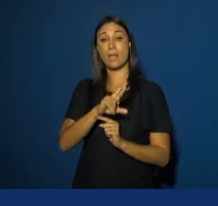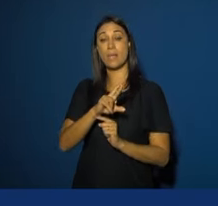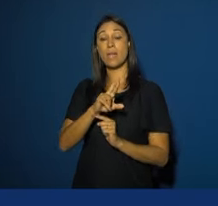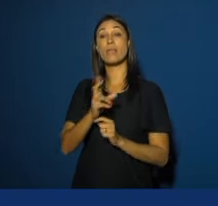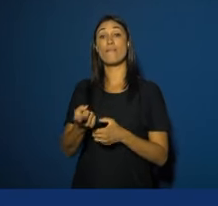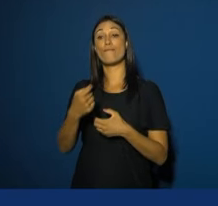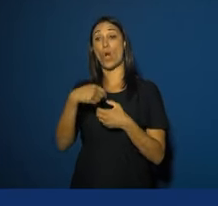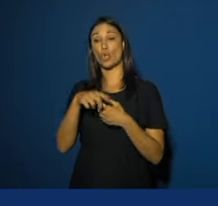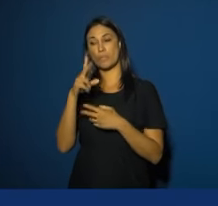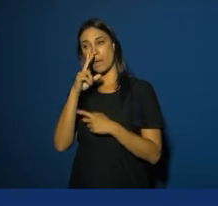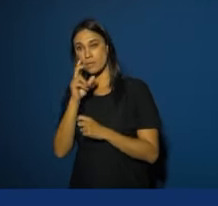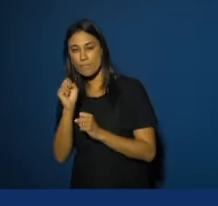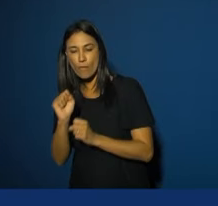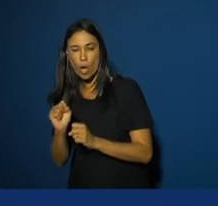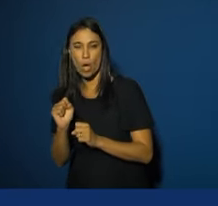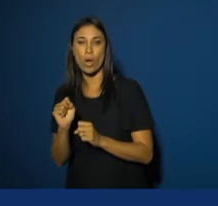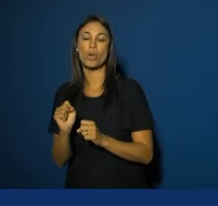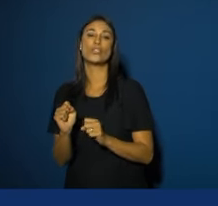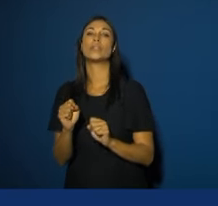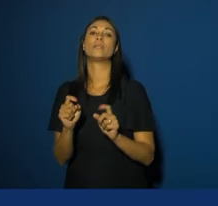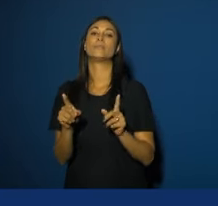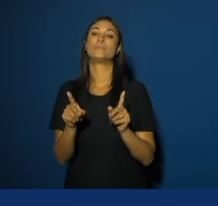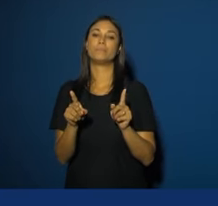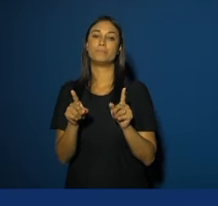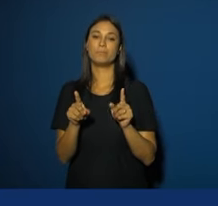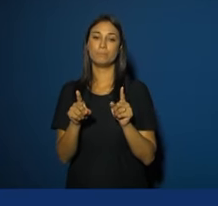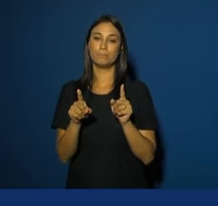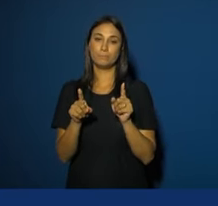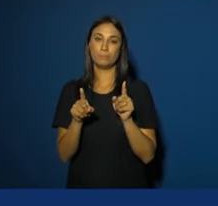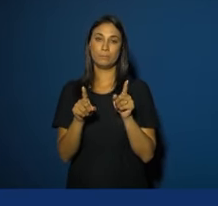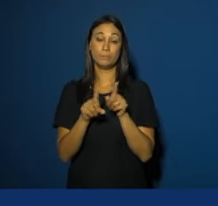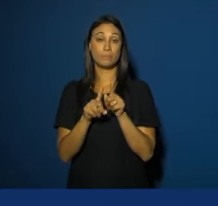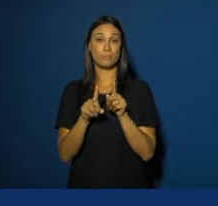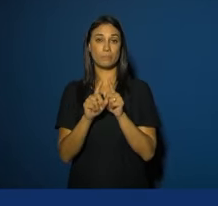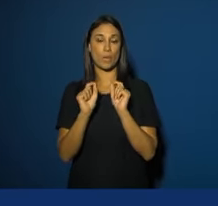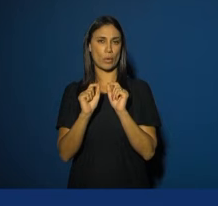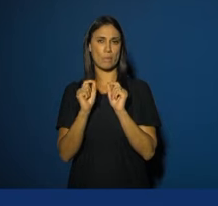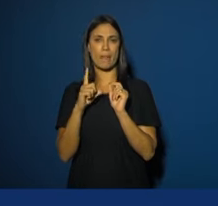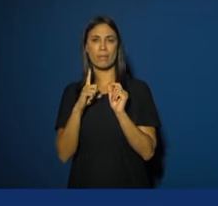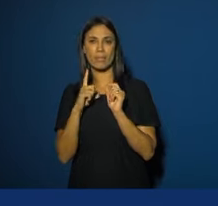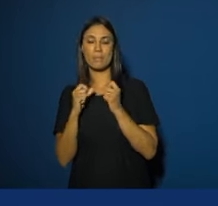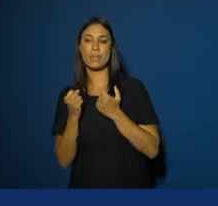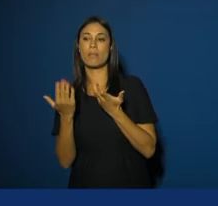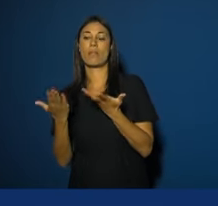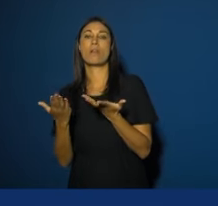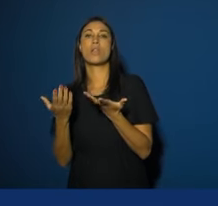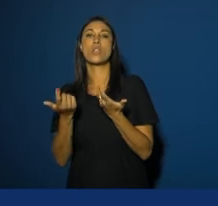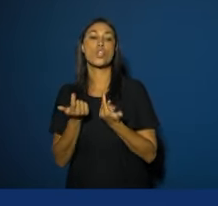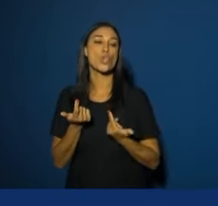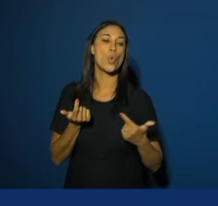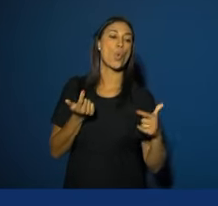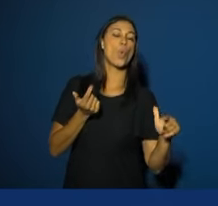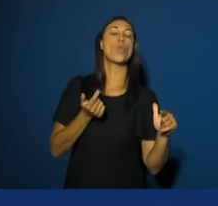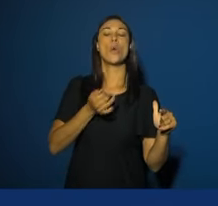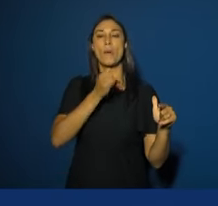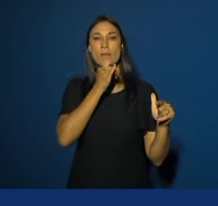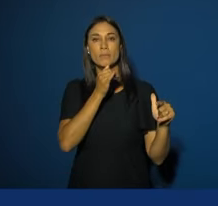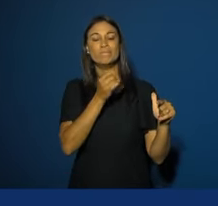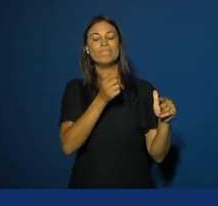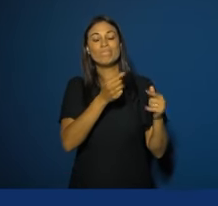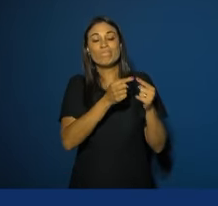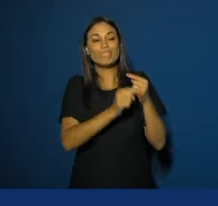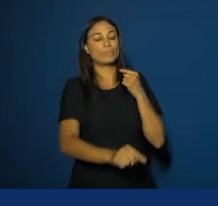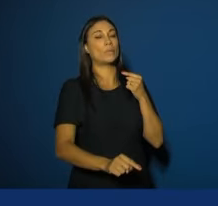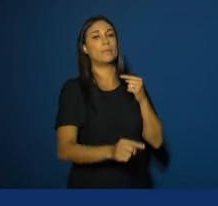com mais força para os as novas as novas concessões que outros agentes que estavam